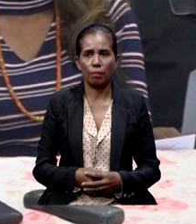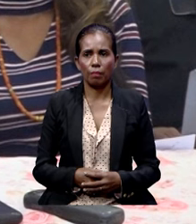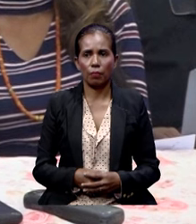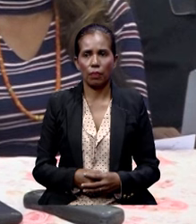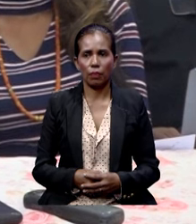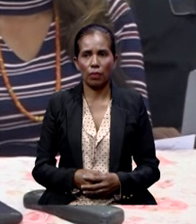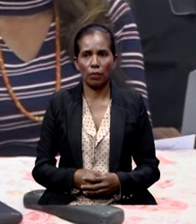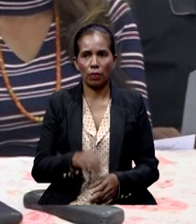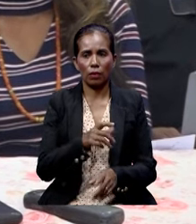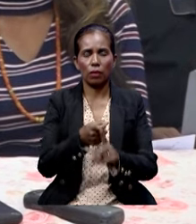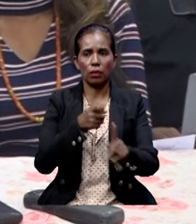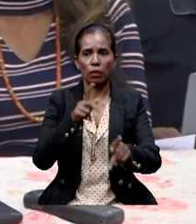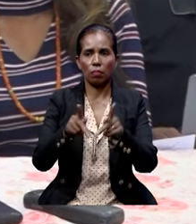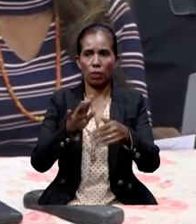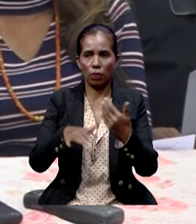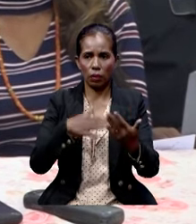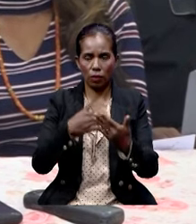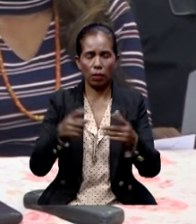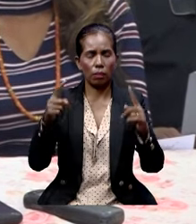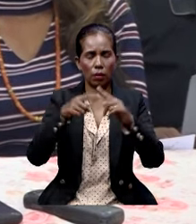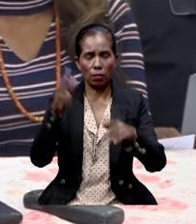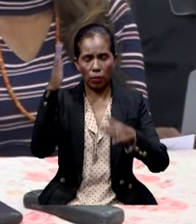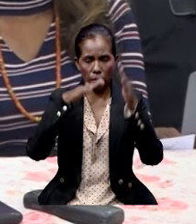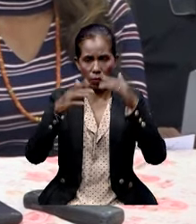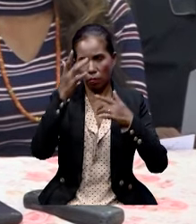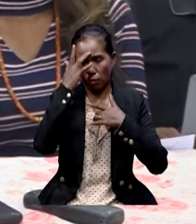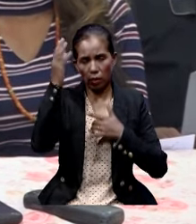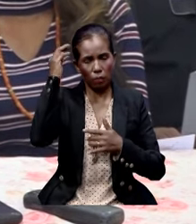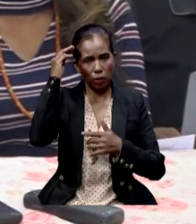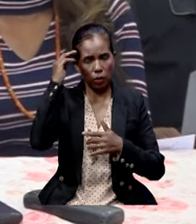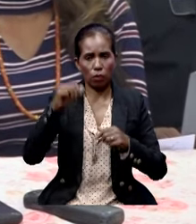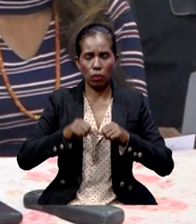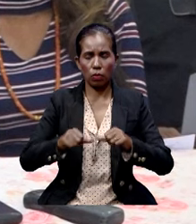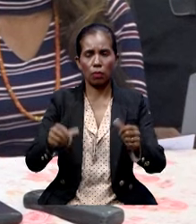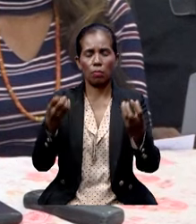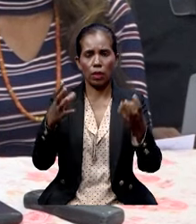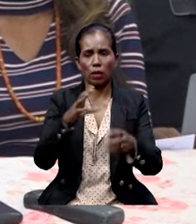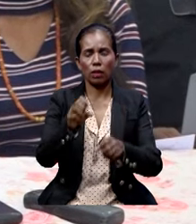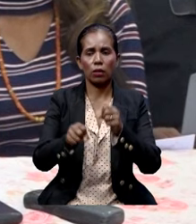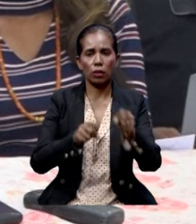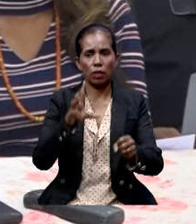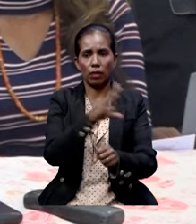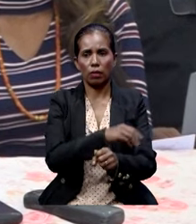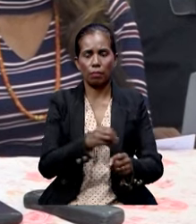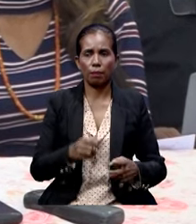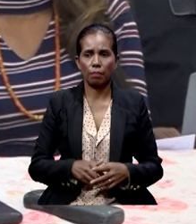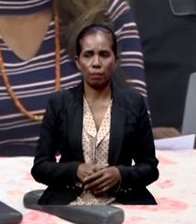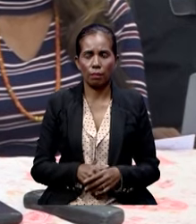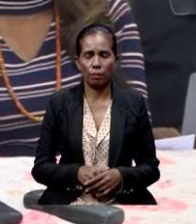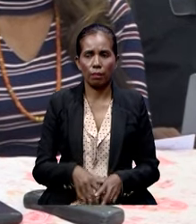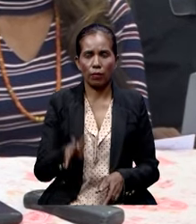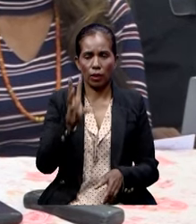aktu goza sira hus komunidade ba ema ho problema saúde mental kontinua buras ia sociedade nilet.